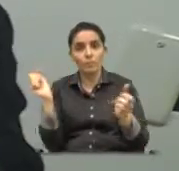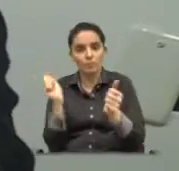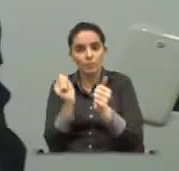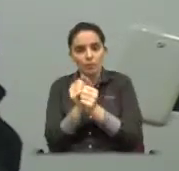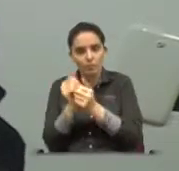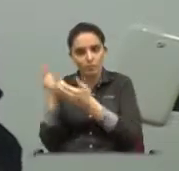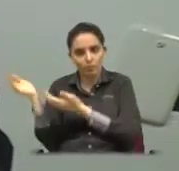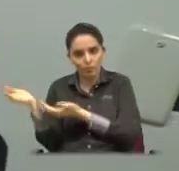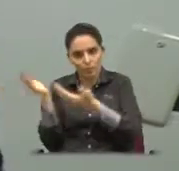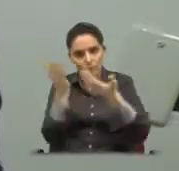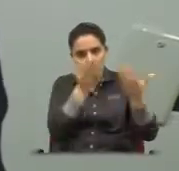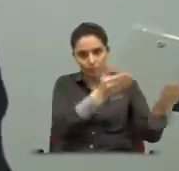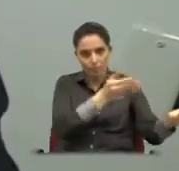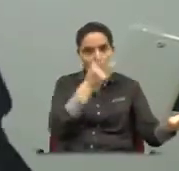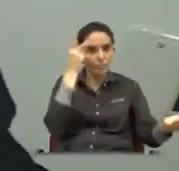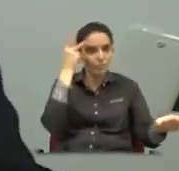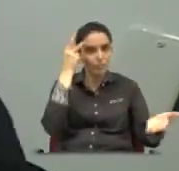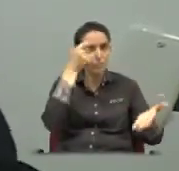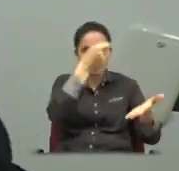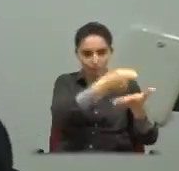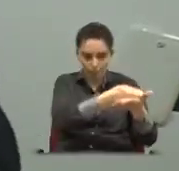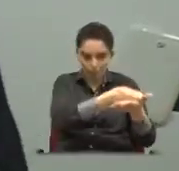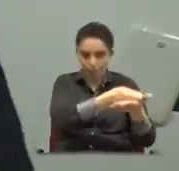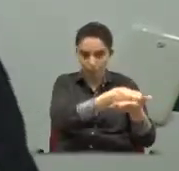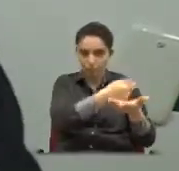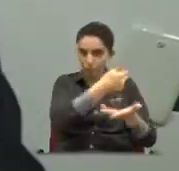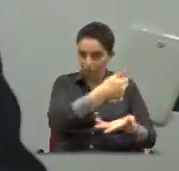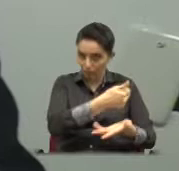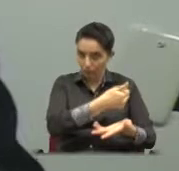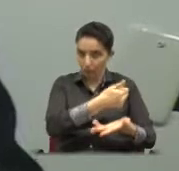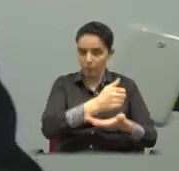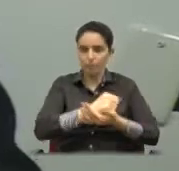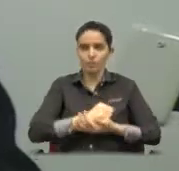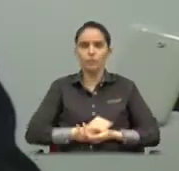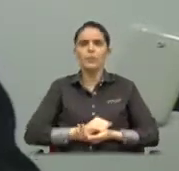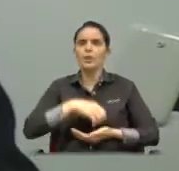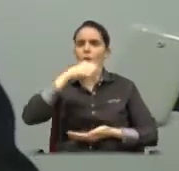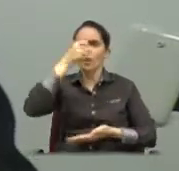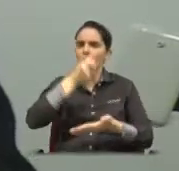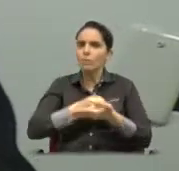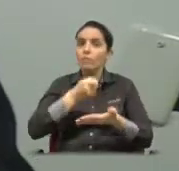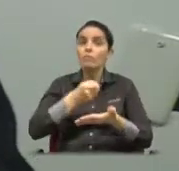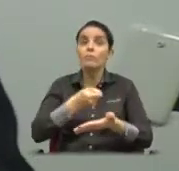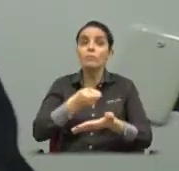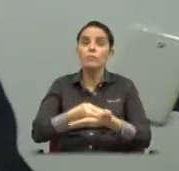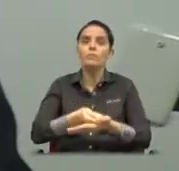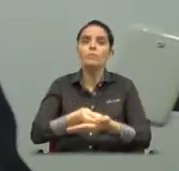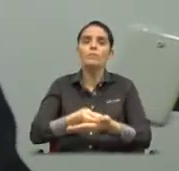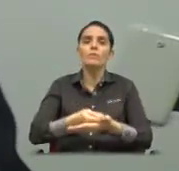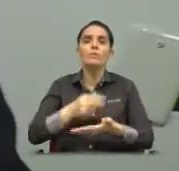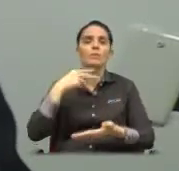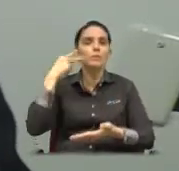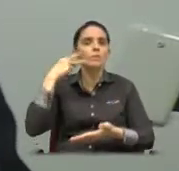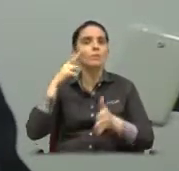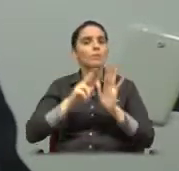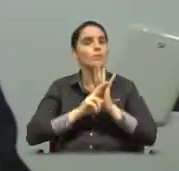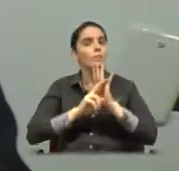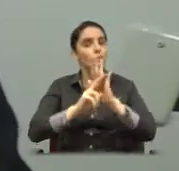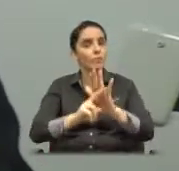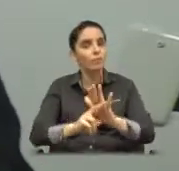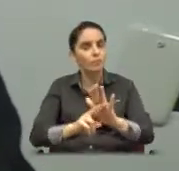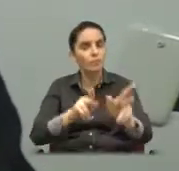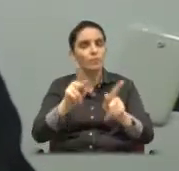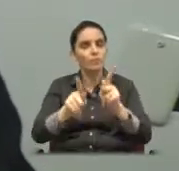visita e também fazer essa cobrança. Eu acho que é nossa obrigação como vereador, como representante da população de